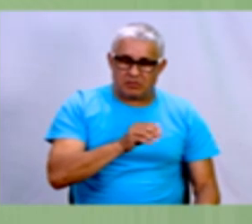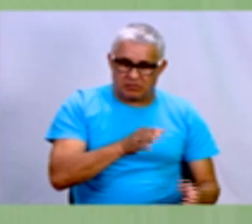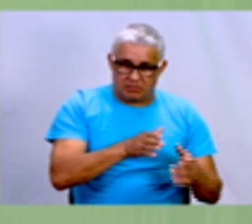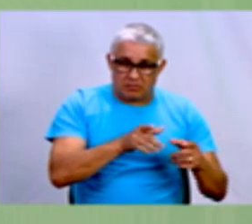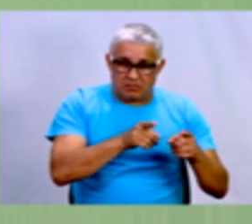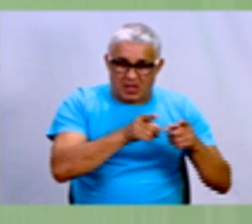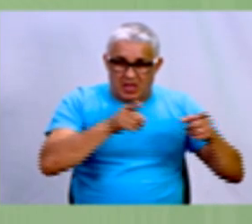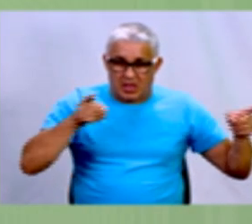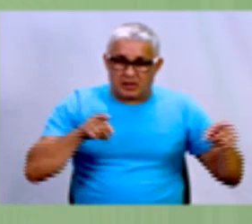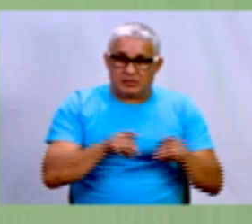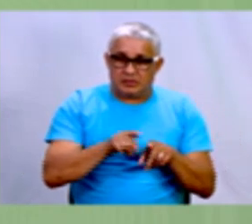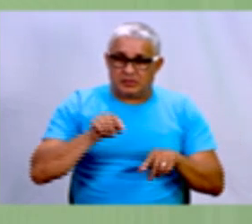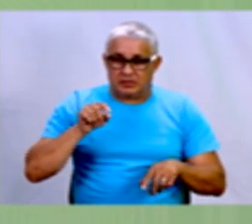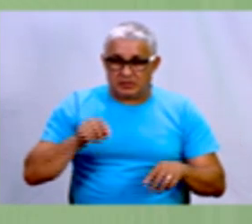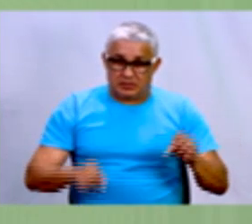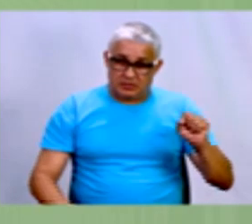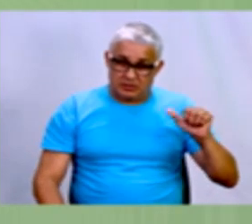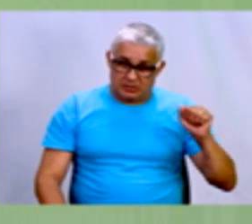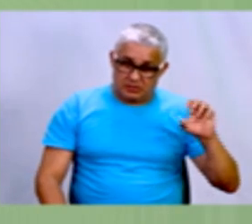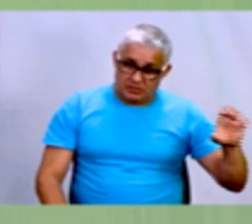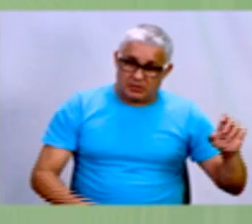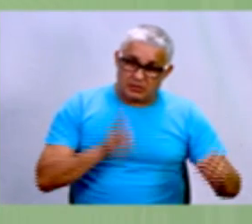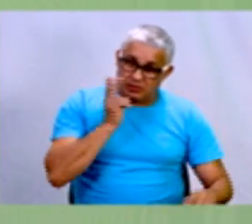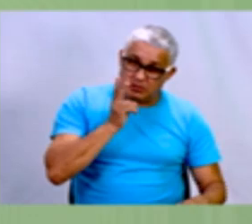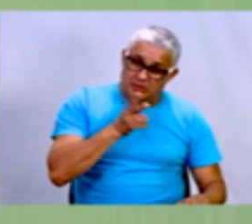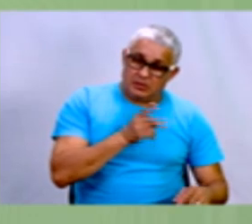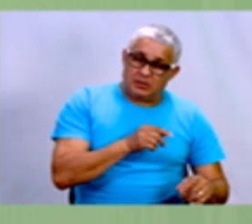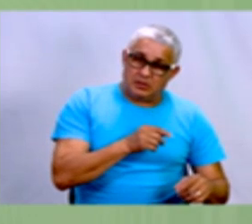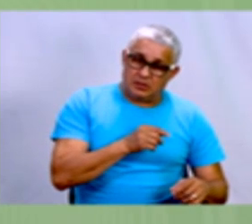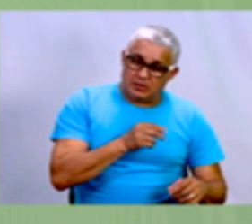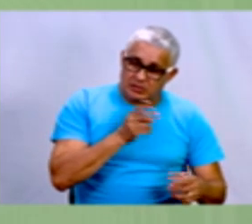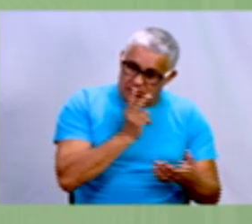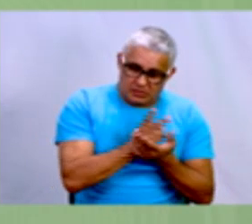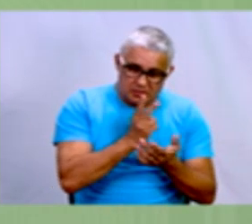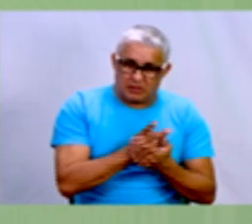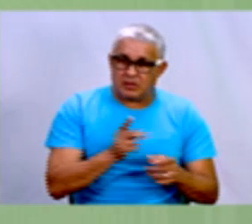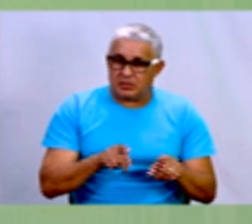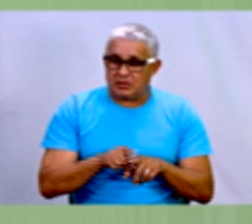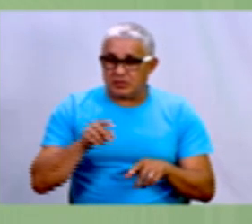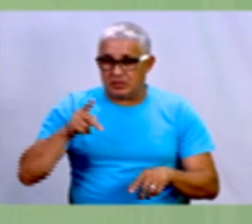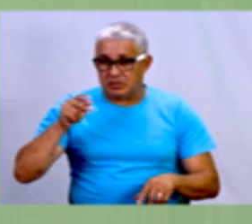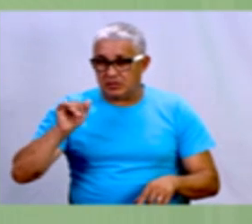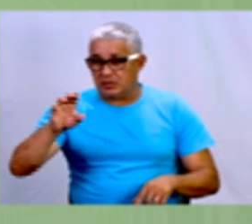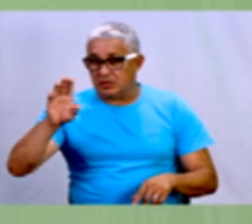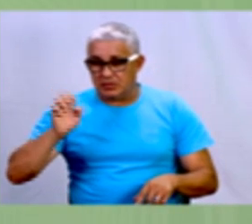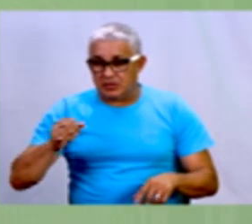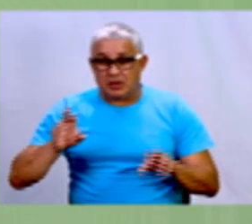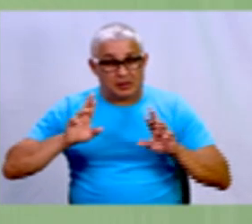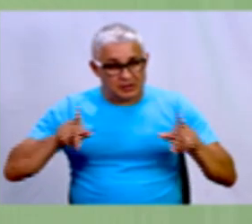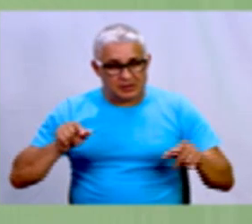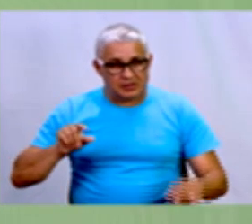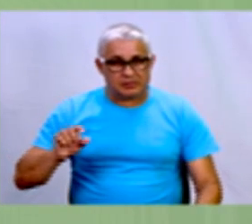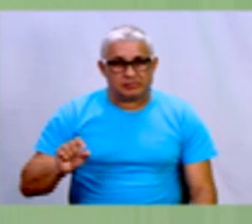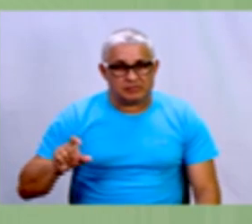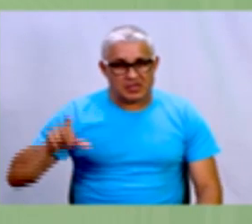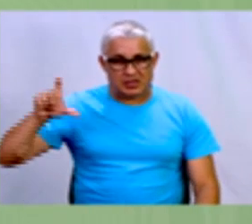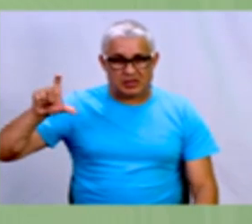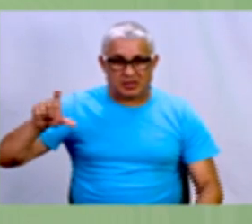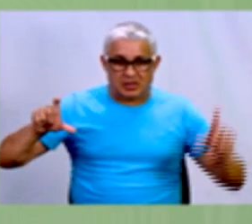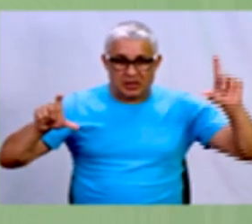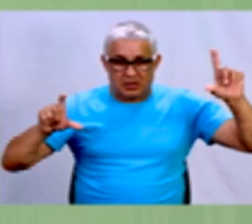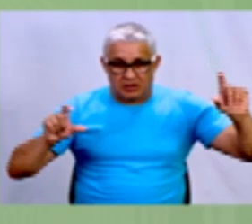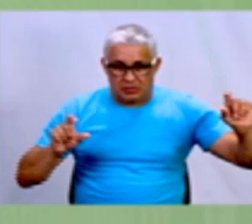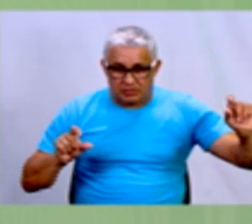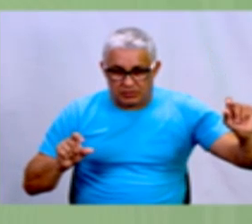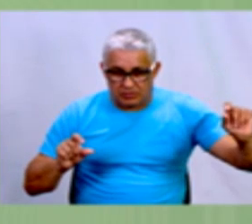a amortização é sempre igual e na tabela Price não é, ela está variando, ela está aumentando. Eu estou amortizando cada vez mais